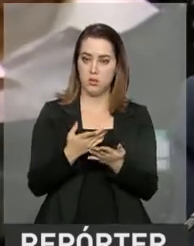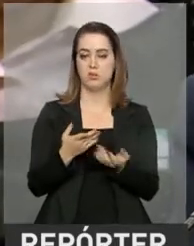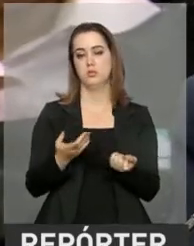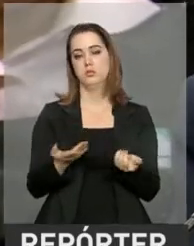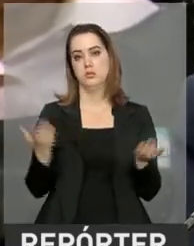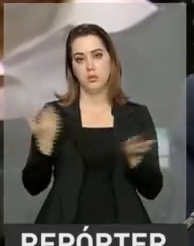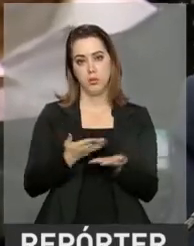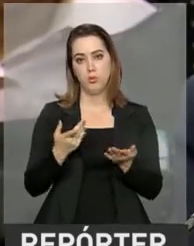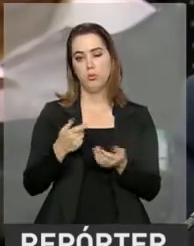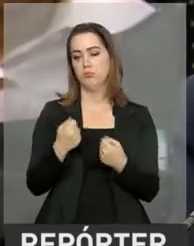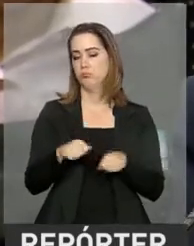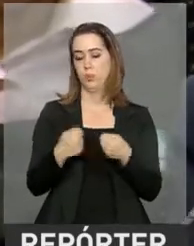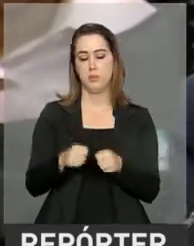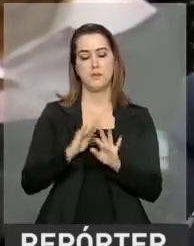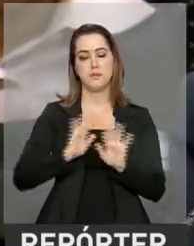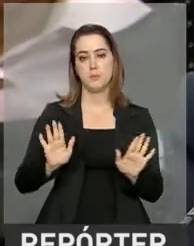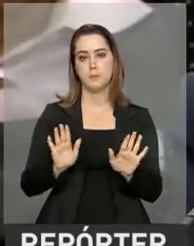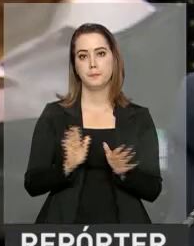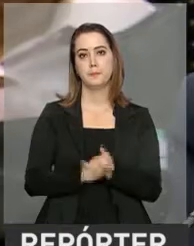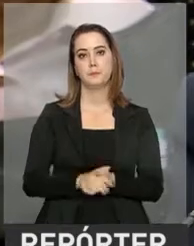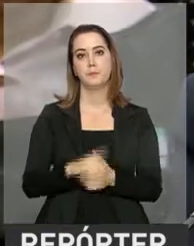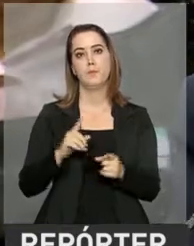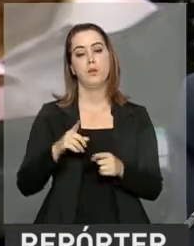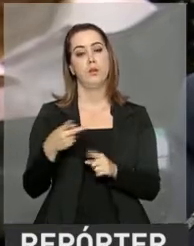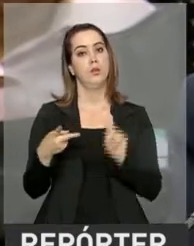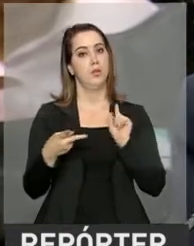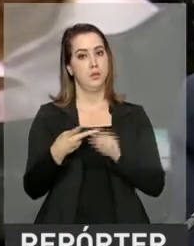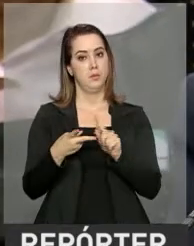no momento não. E segundo,